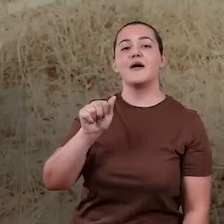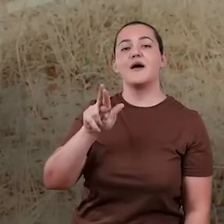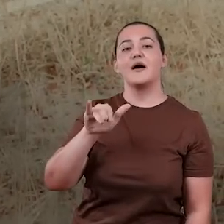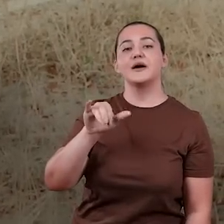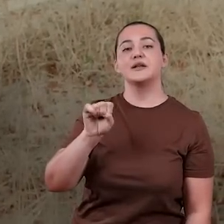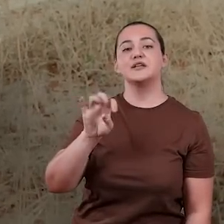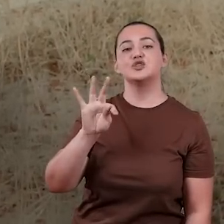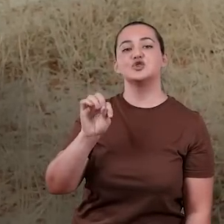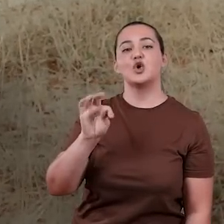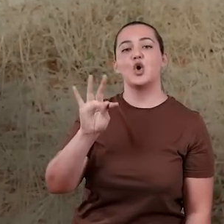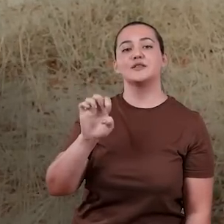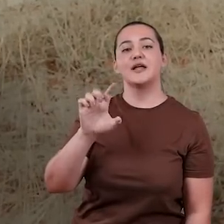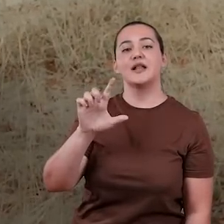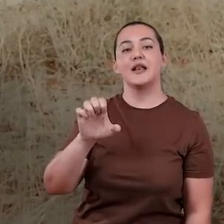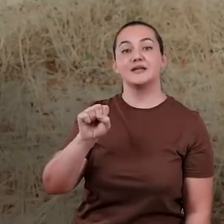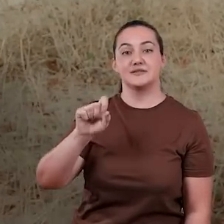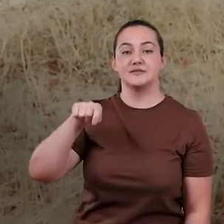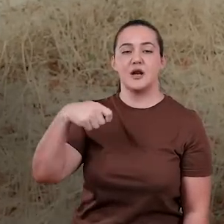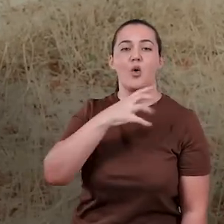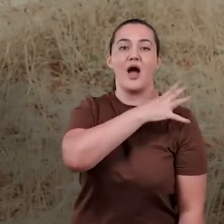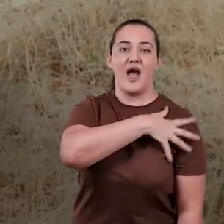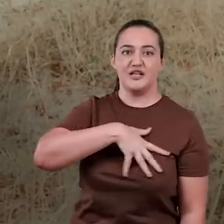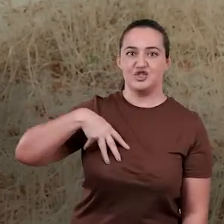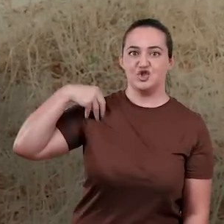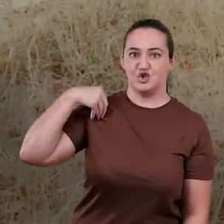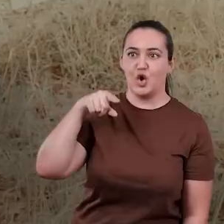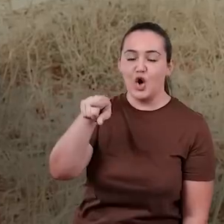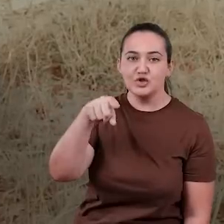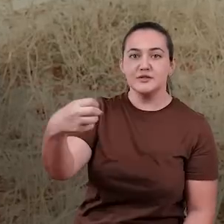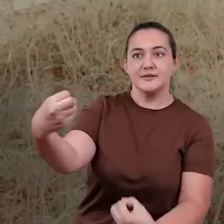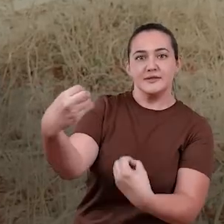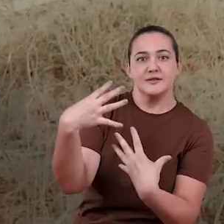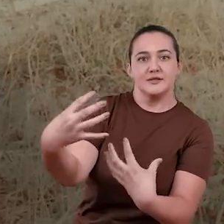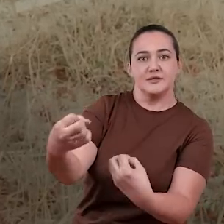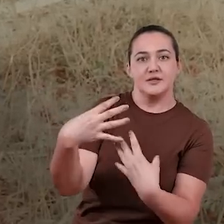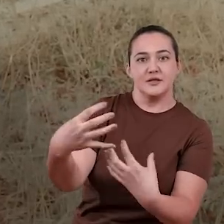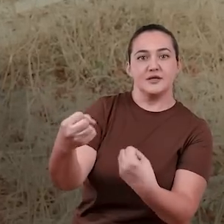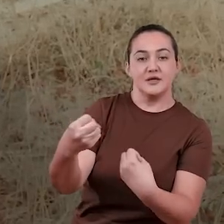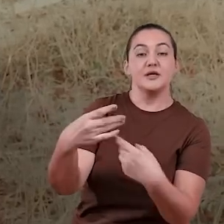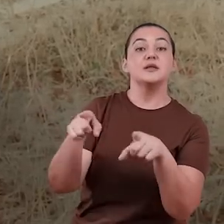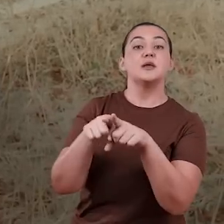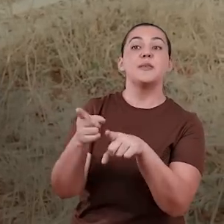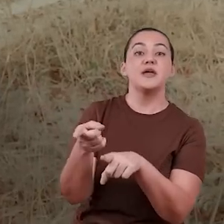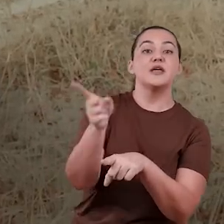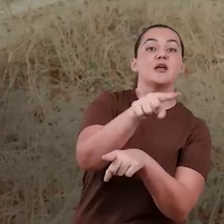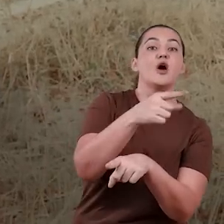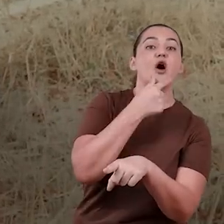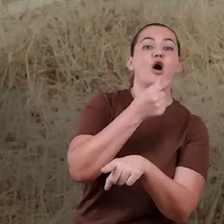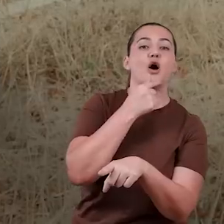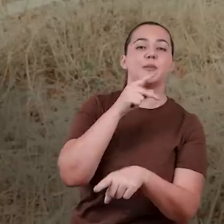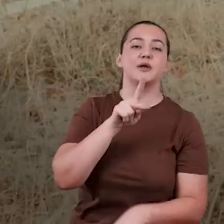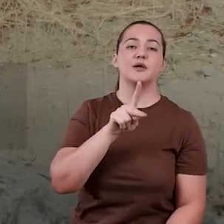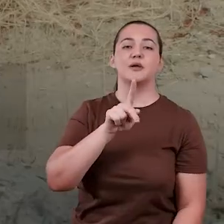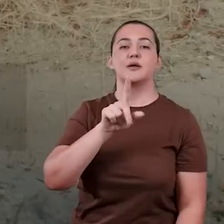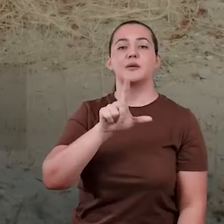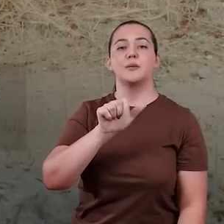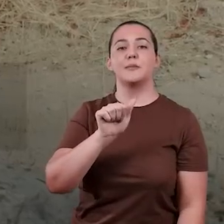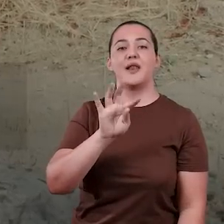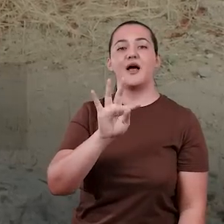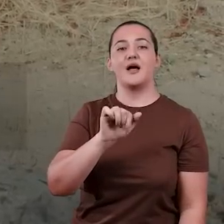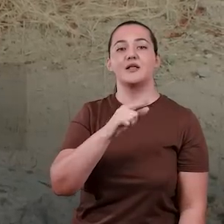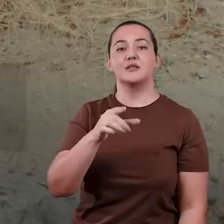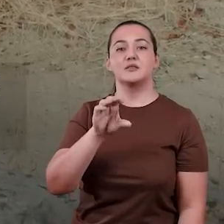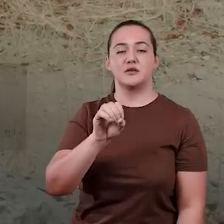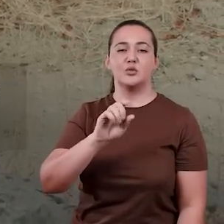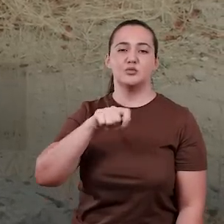grandes sábios da Grécia Antiga, e entre eles, o Platão, que havia sido professor de Aristóteles. E o